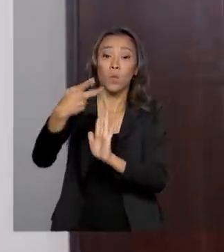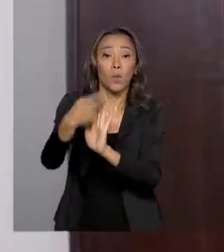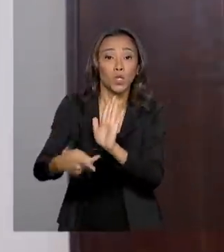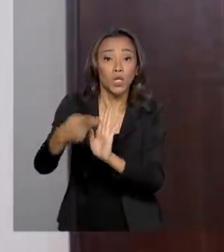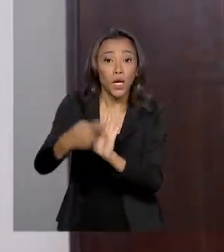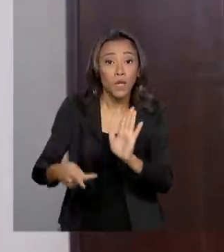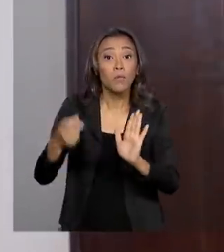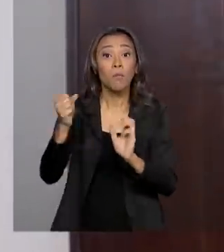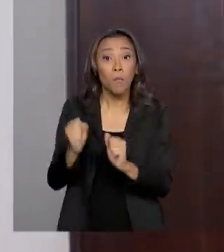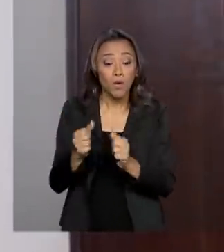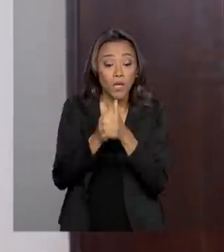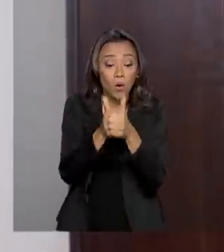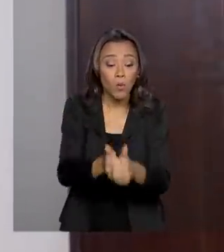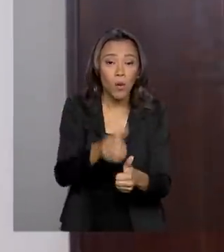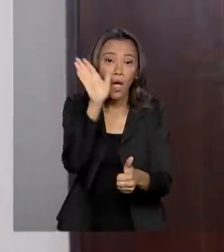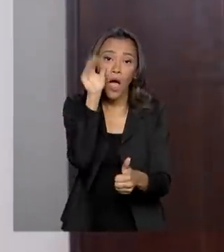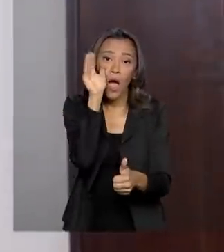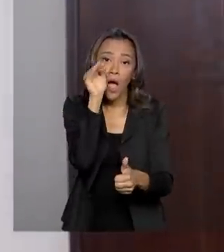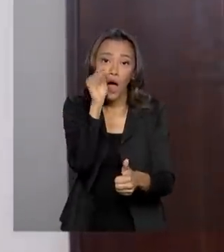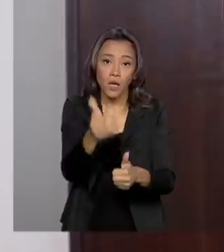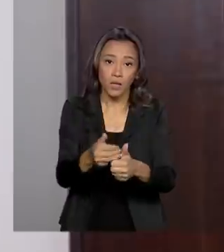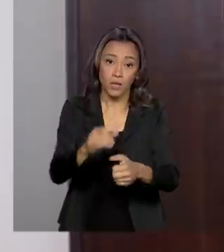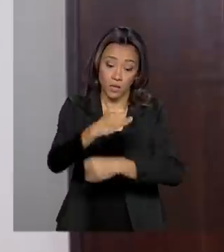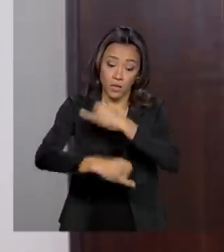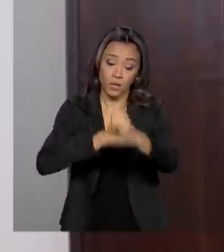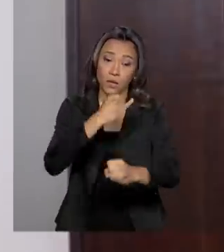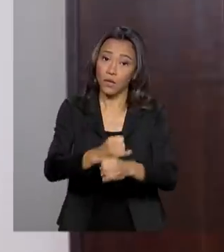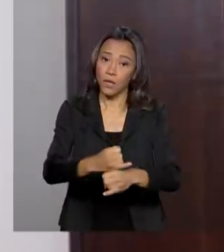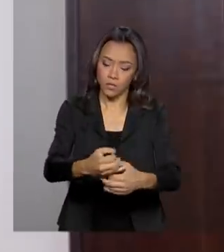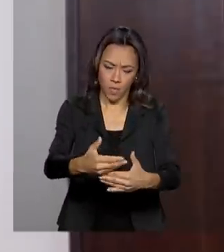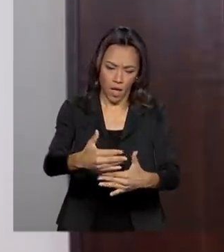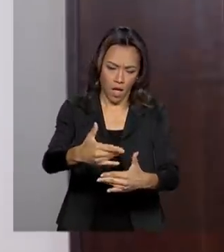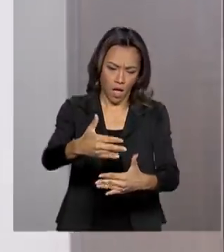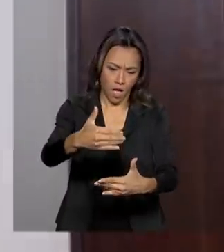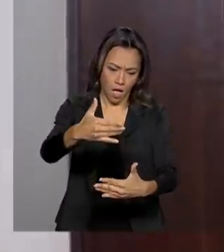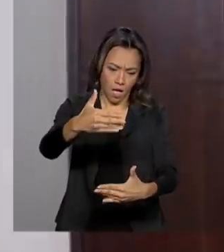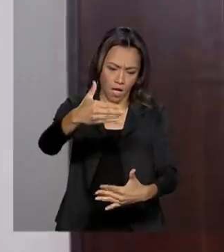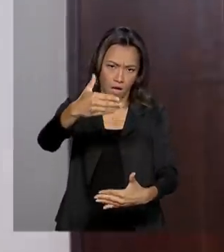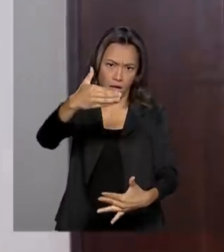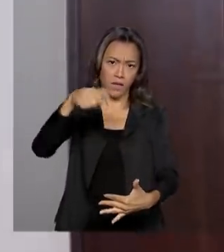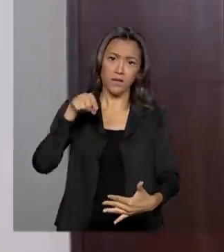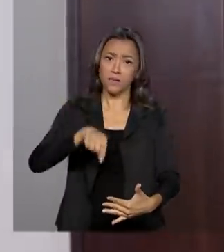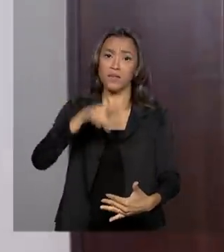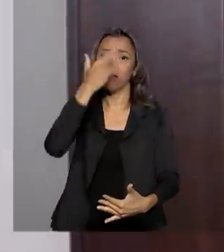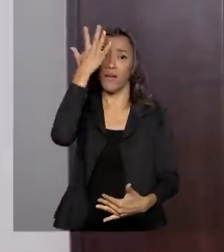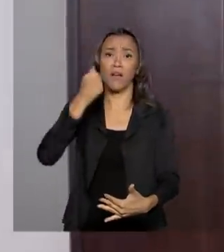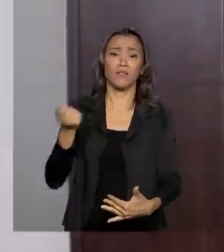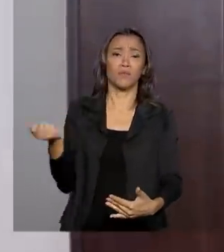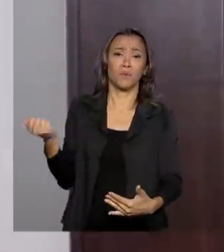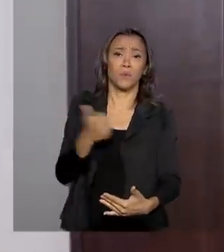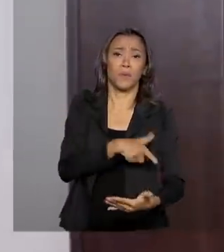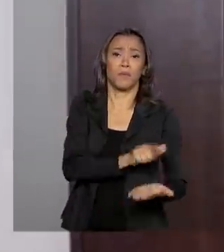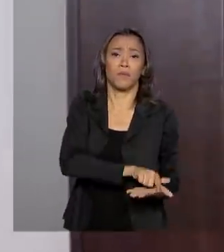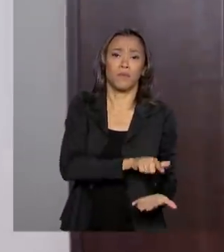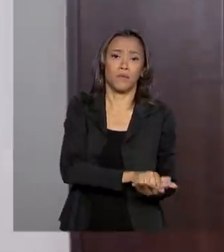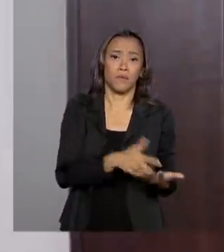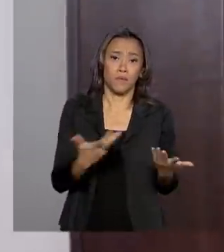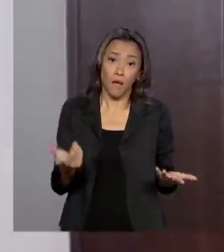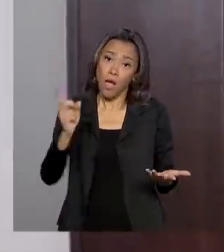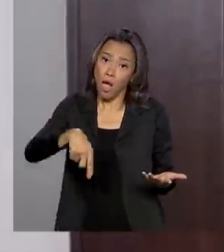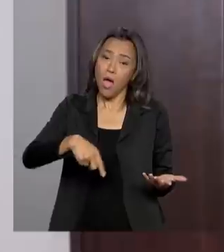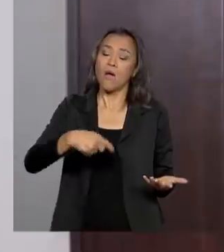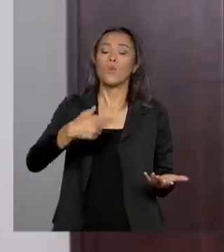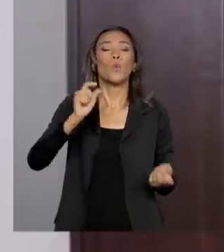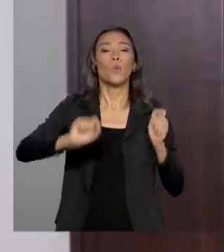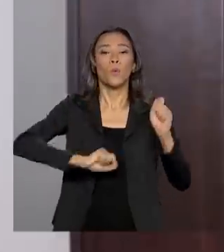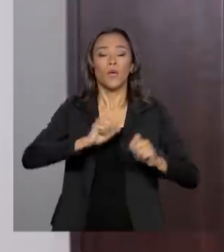onde se encontra o seu projecto que que está acontecendo com seu projeto todo esse processo facilita o controle por parte não